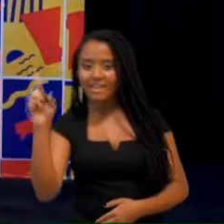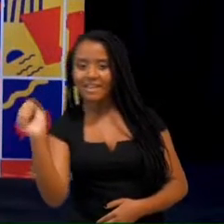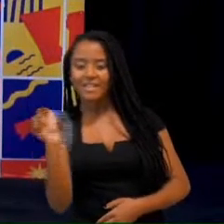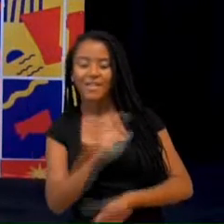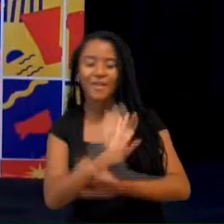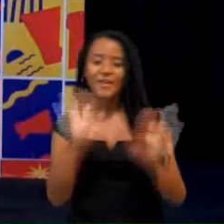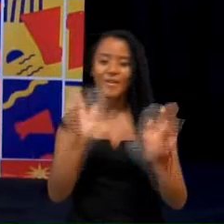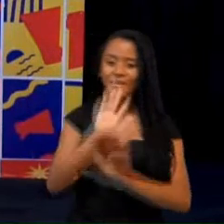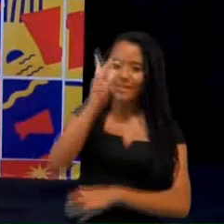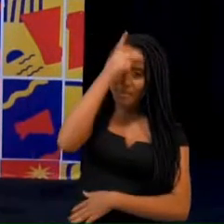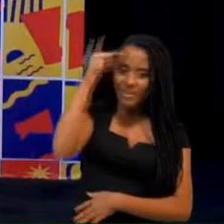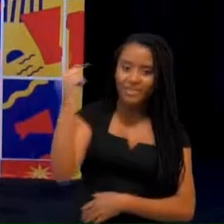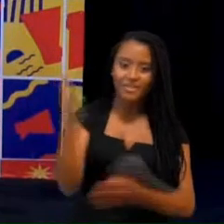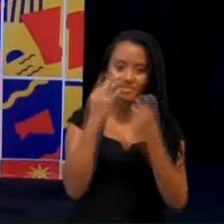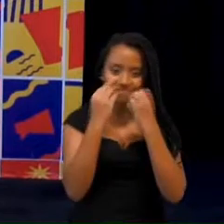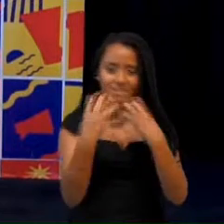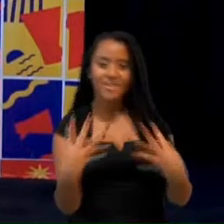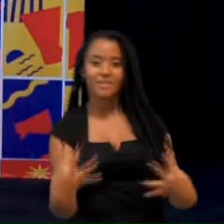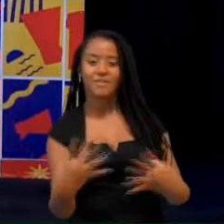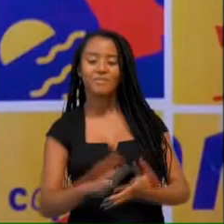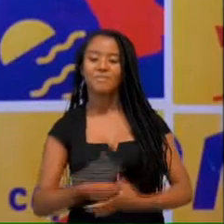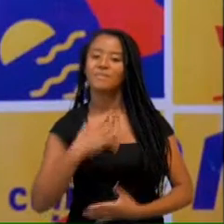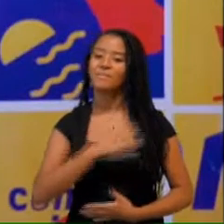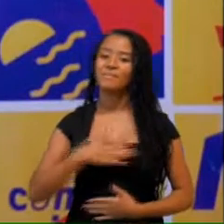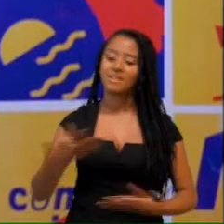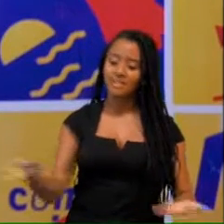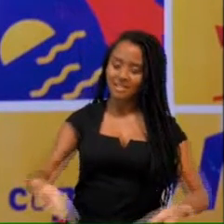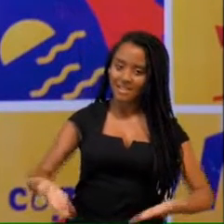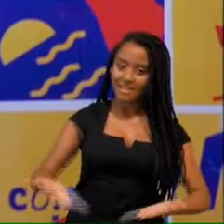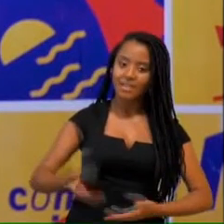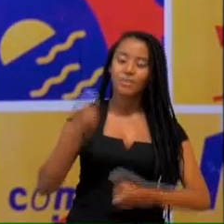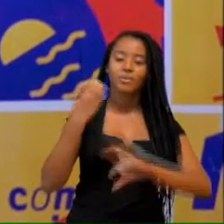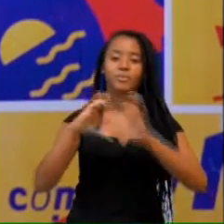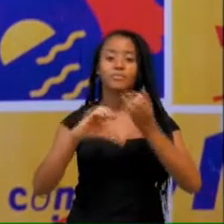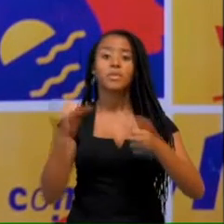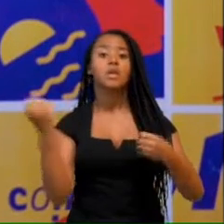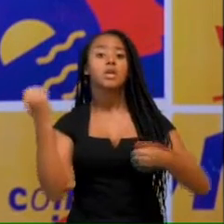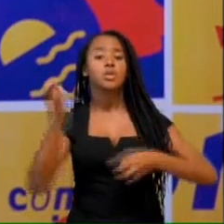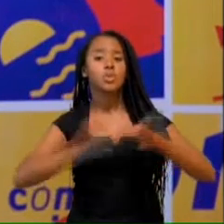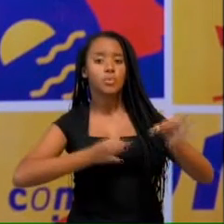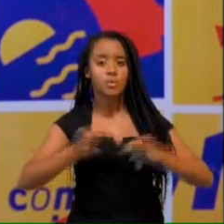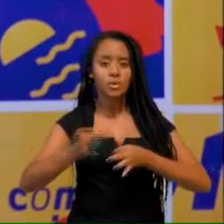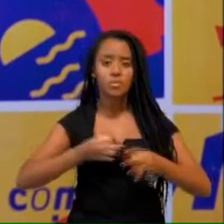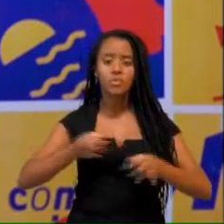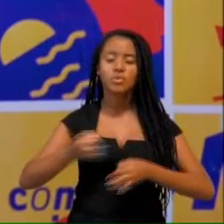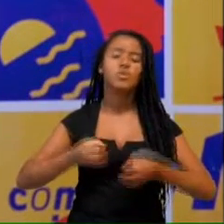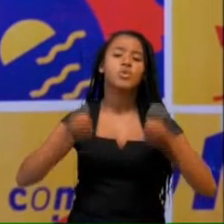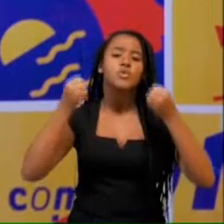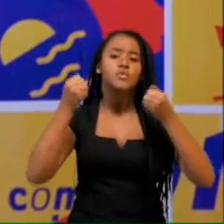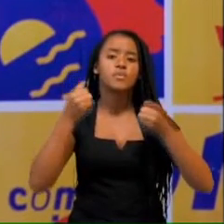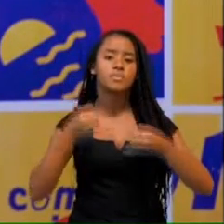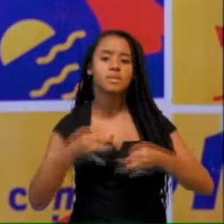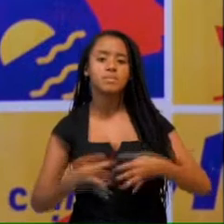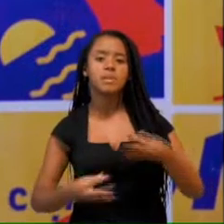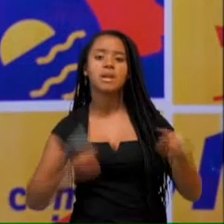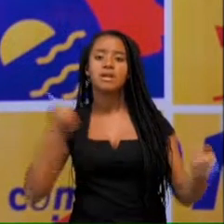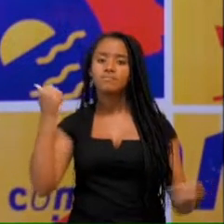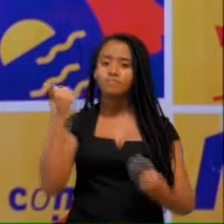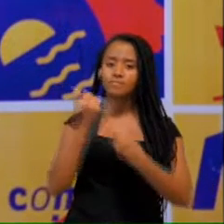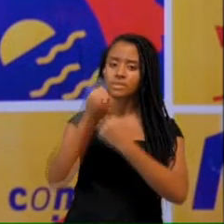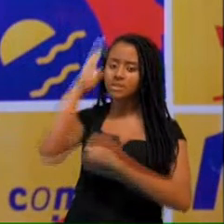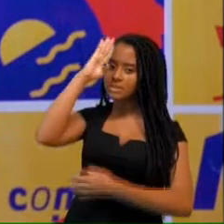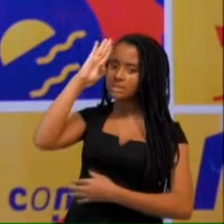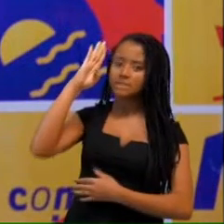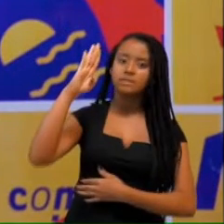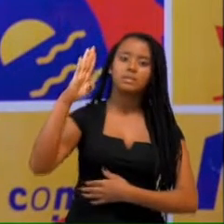estar aqui novamente no palco do comunica e no programa de hoje nós vamos falar sobre uma das principais assistências que a